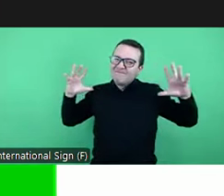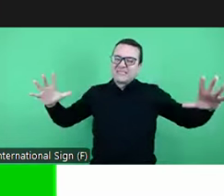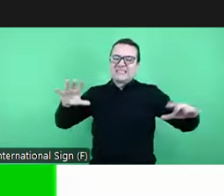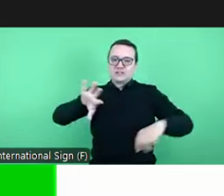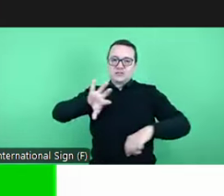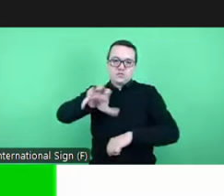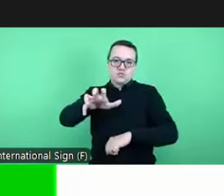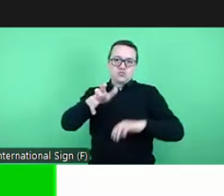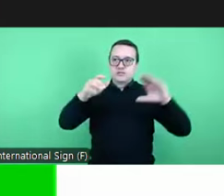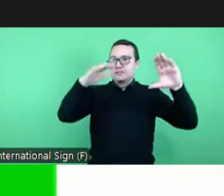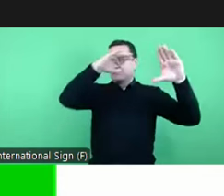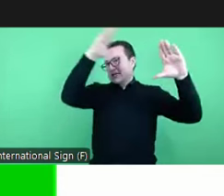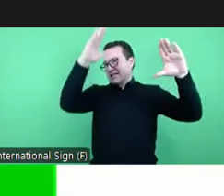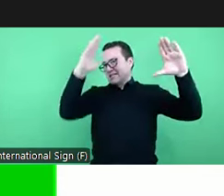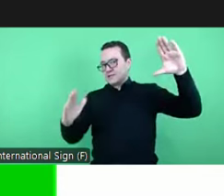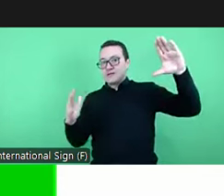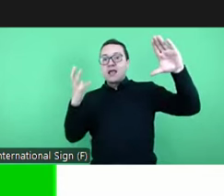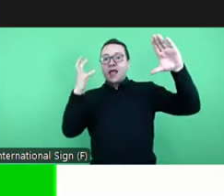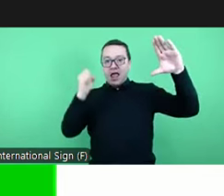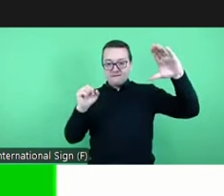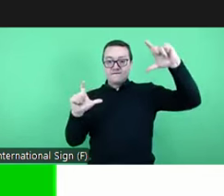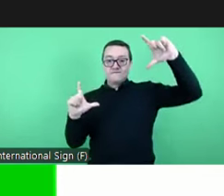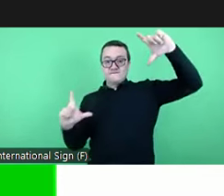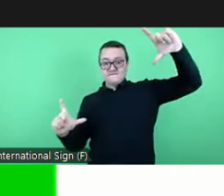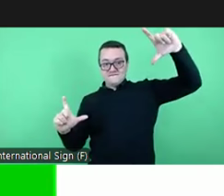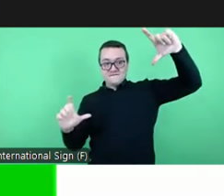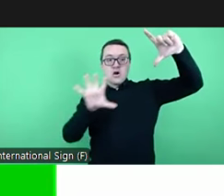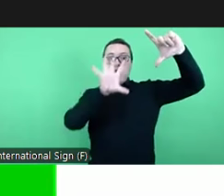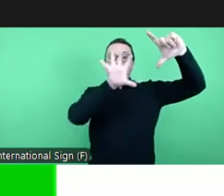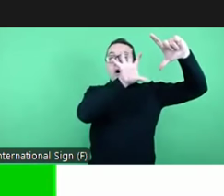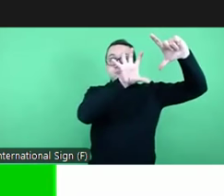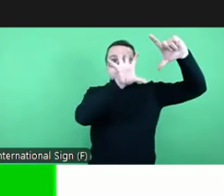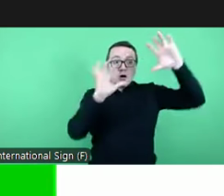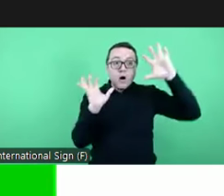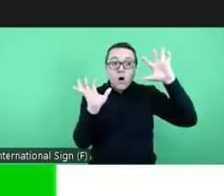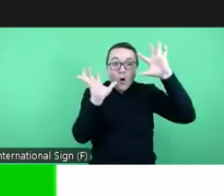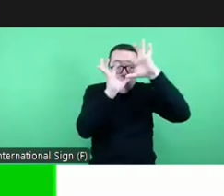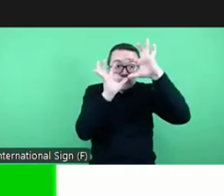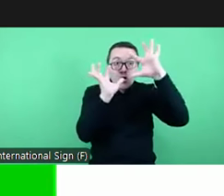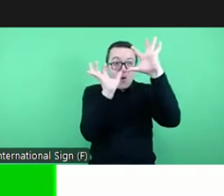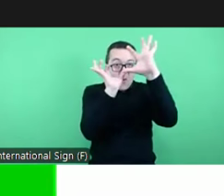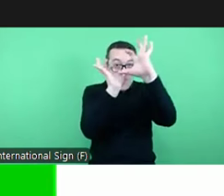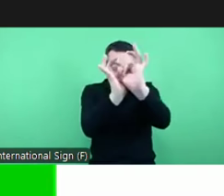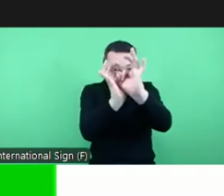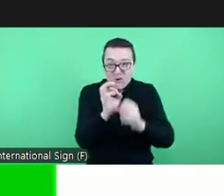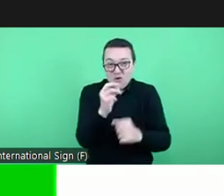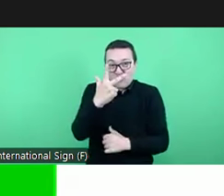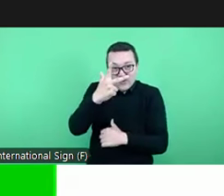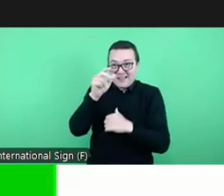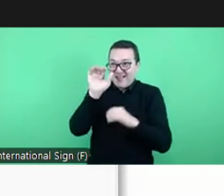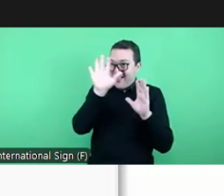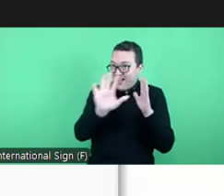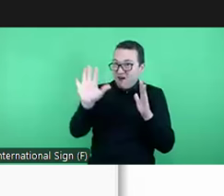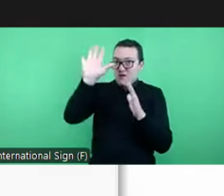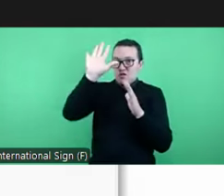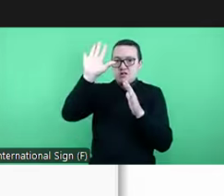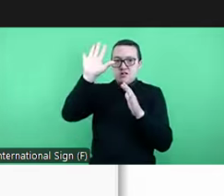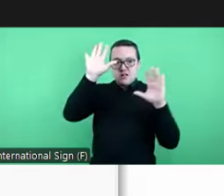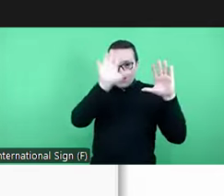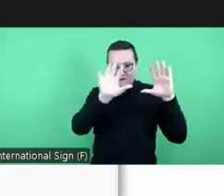atores e challenge. os processos And de trabalho. it brings together federal, state, and Próximo. municipal